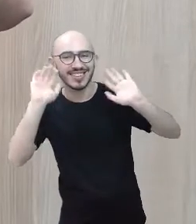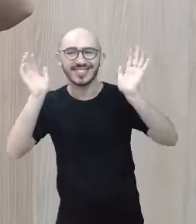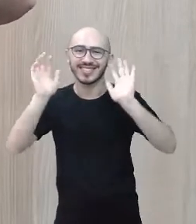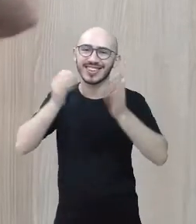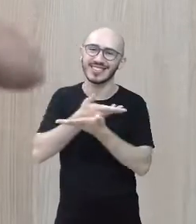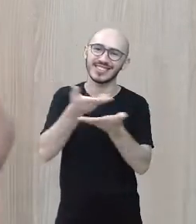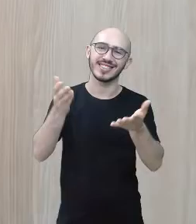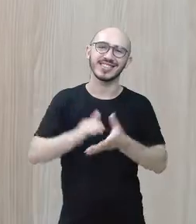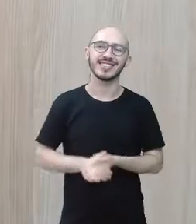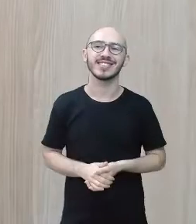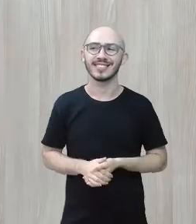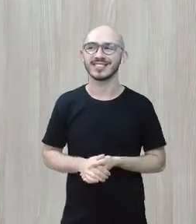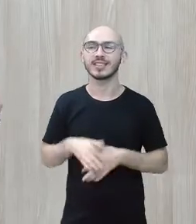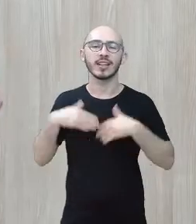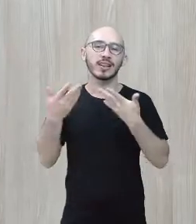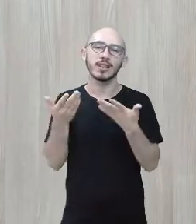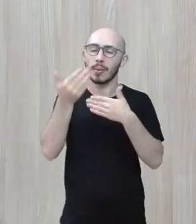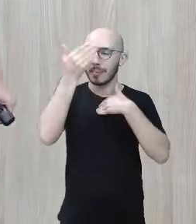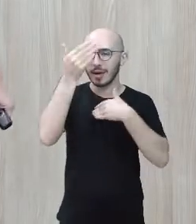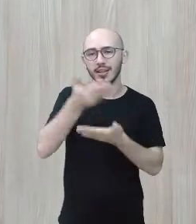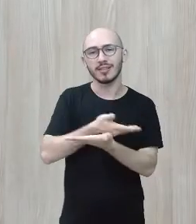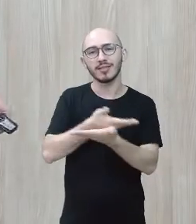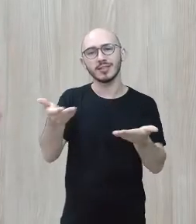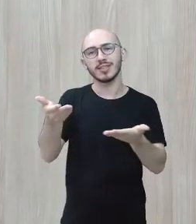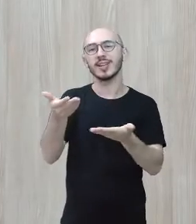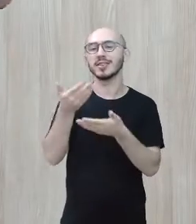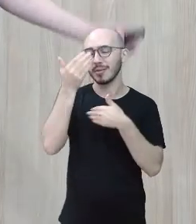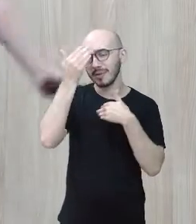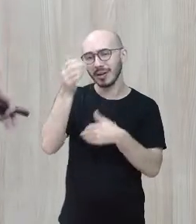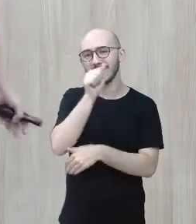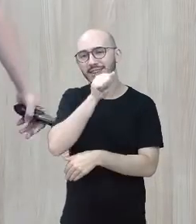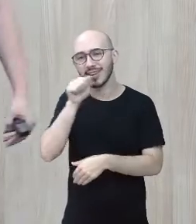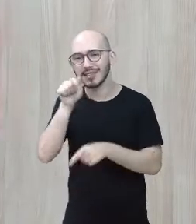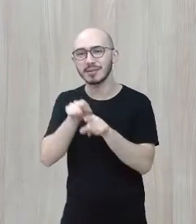galera! Gente, muito obrigada. Obrigada, Anderson.